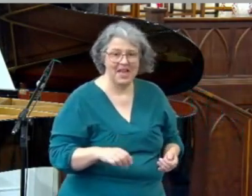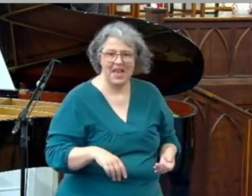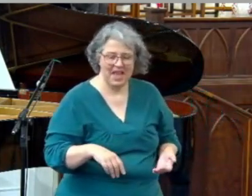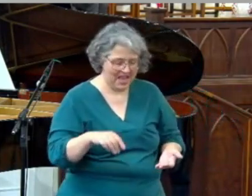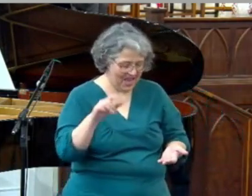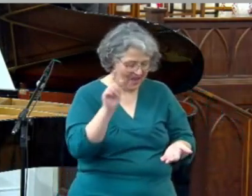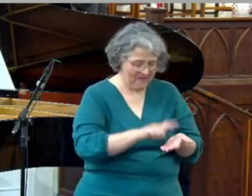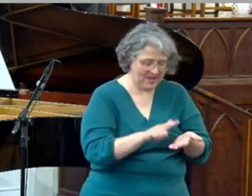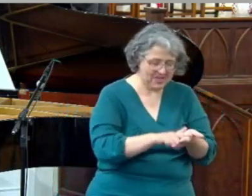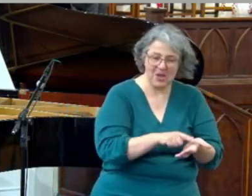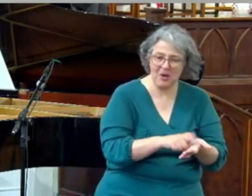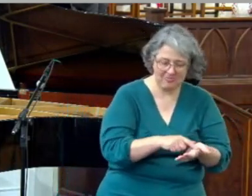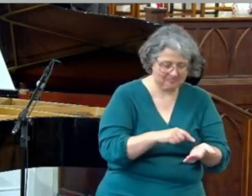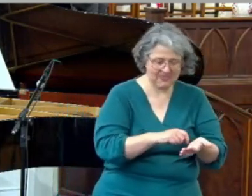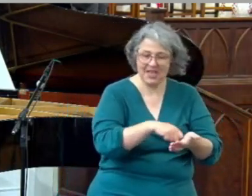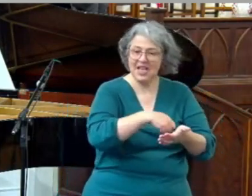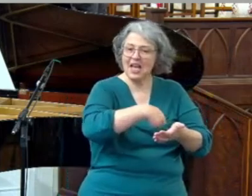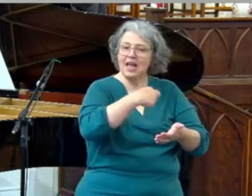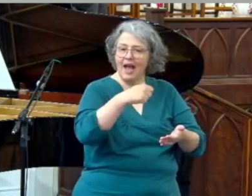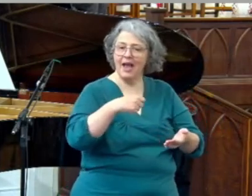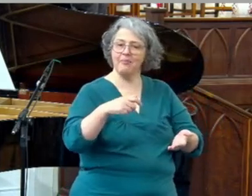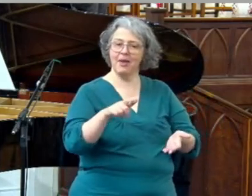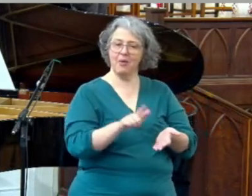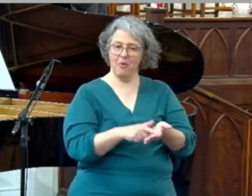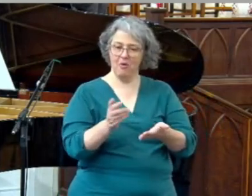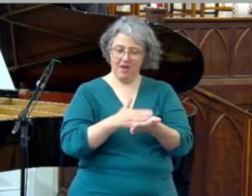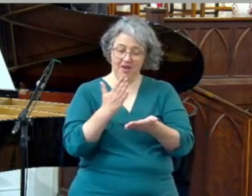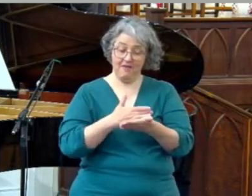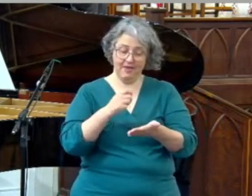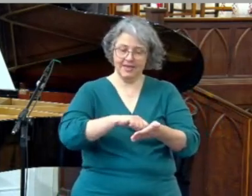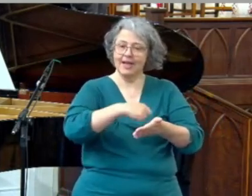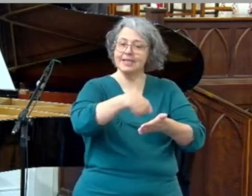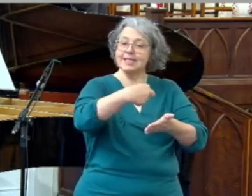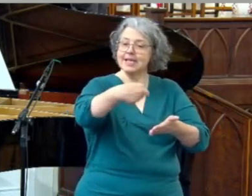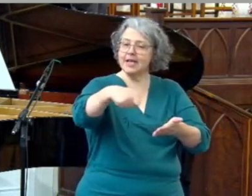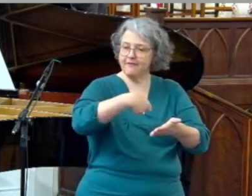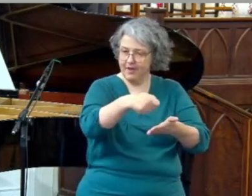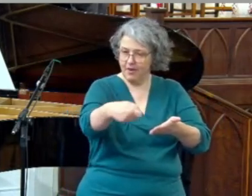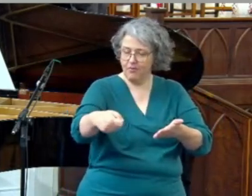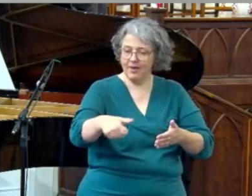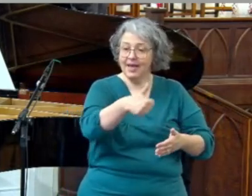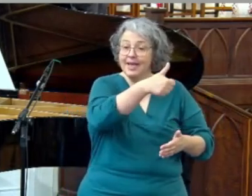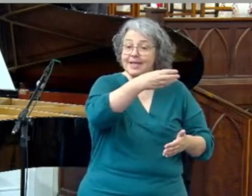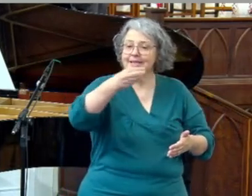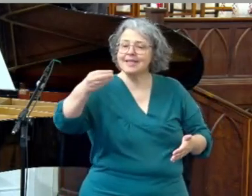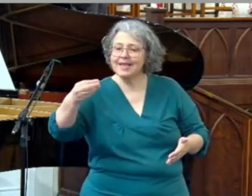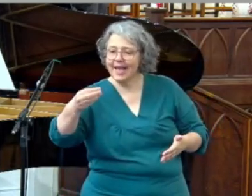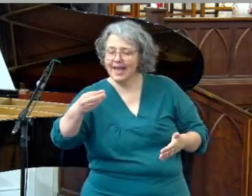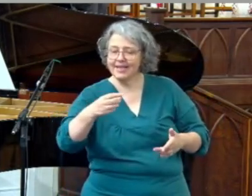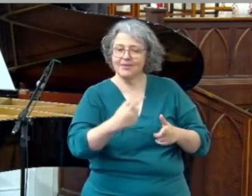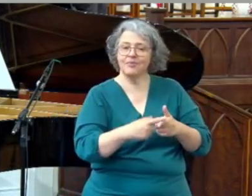dizendo 10 razões porque os cristãos odeiam a comunidade LGBT.